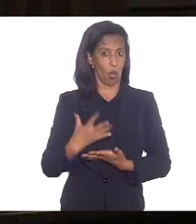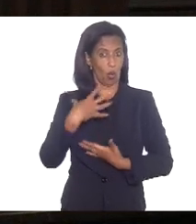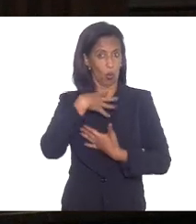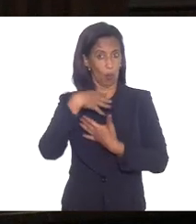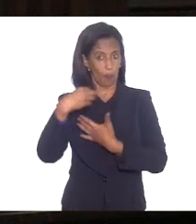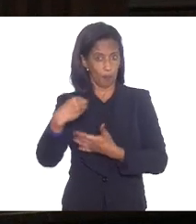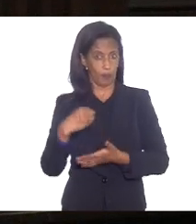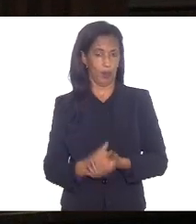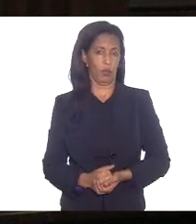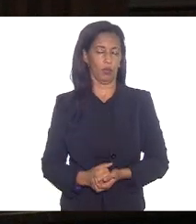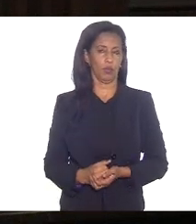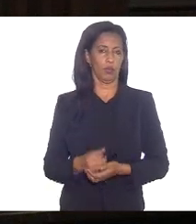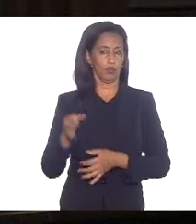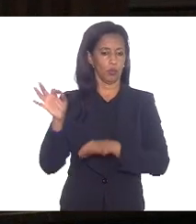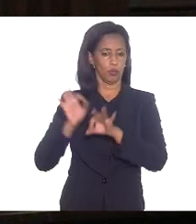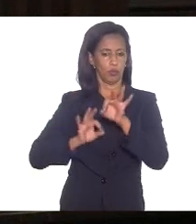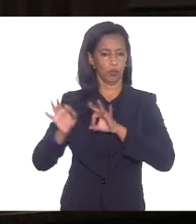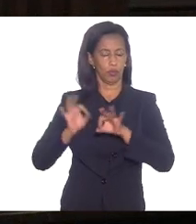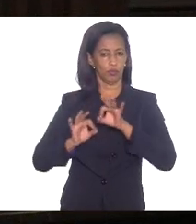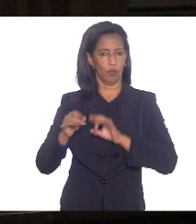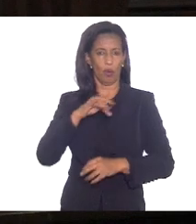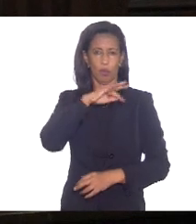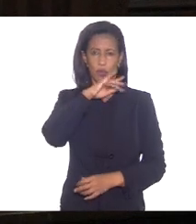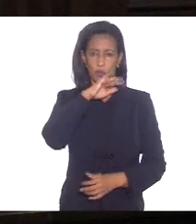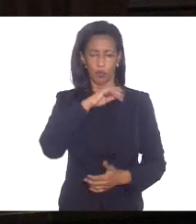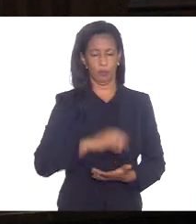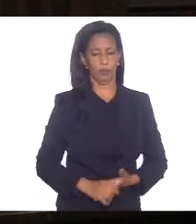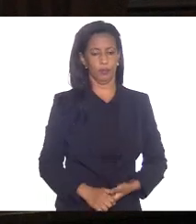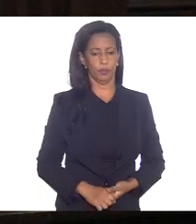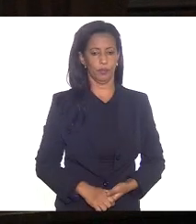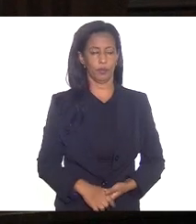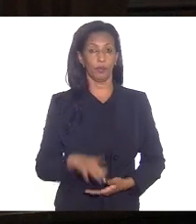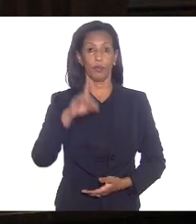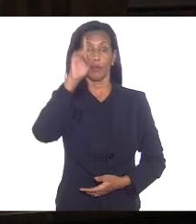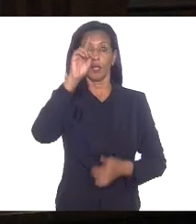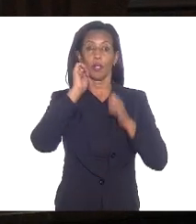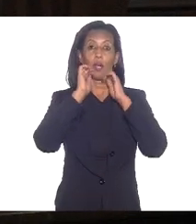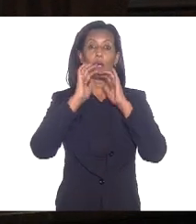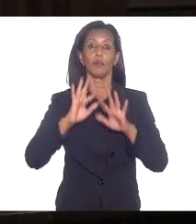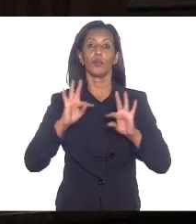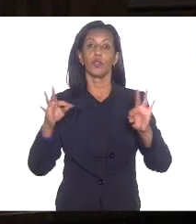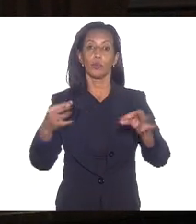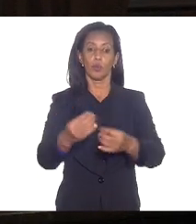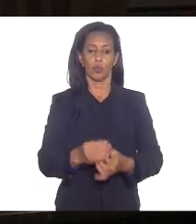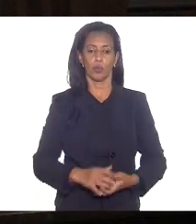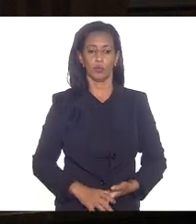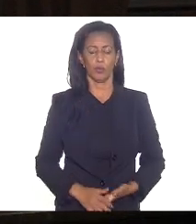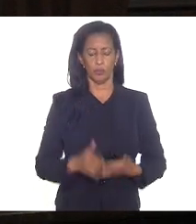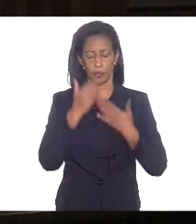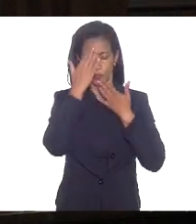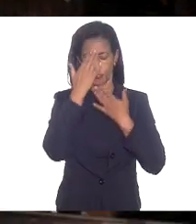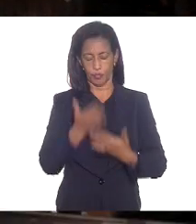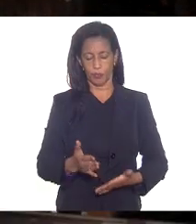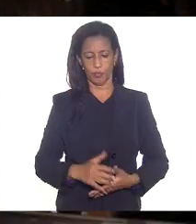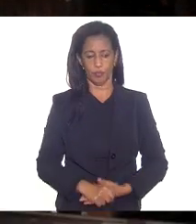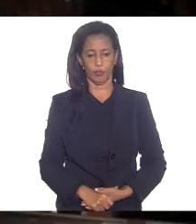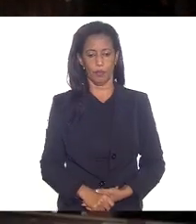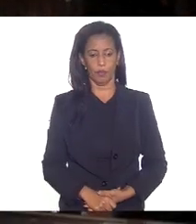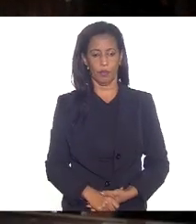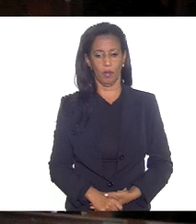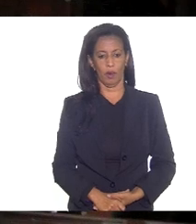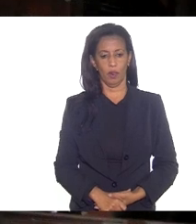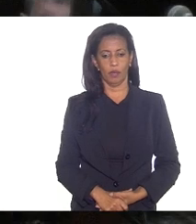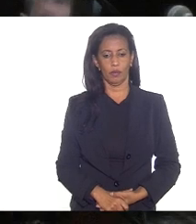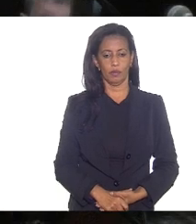somente vos copiam de forma perversa. Que Deus abençoe a todos. Muito obrigado.